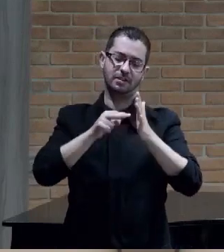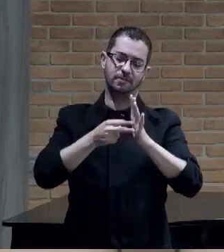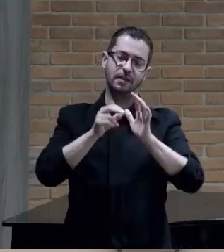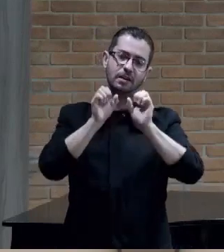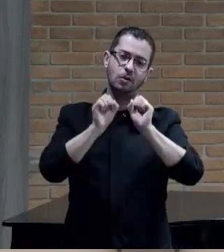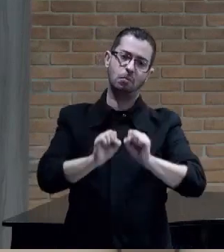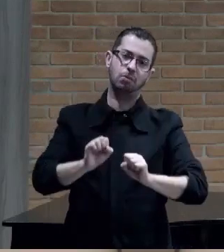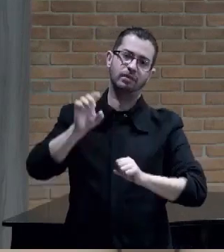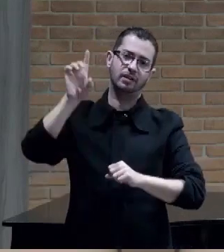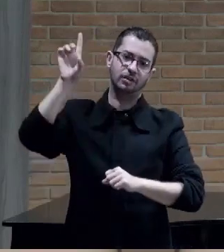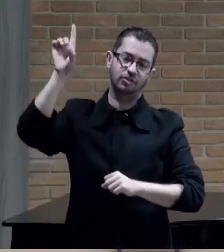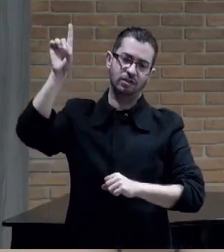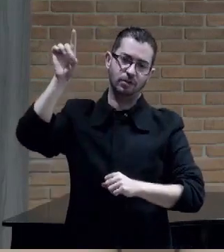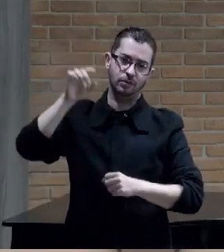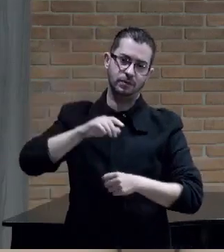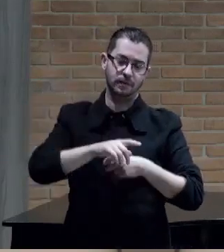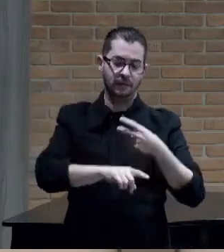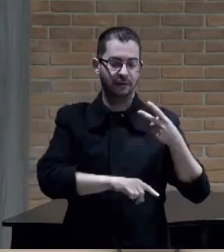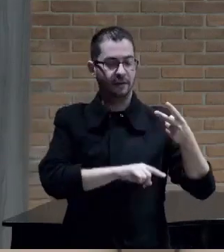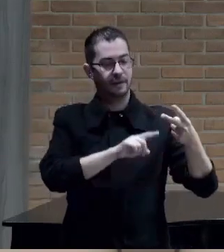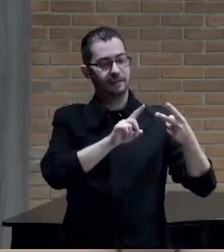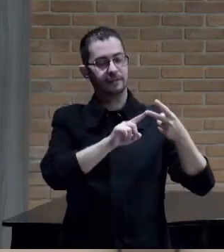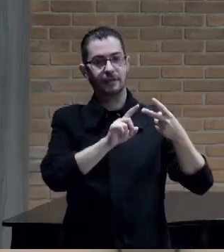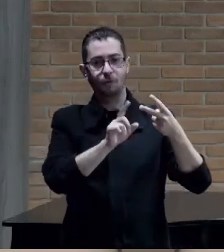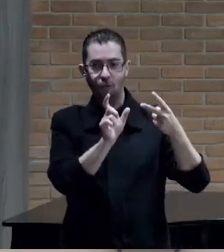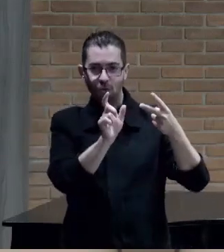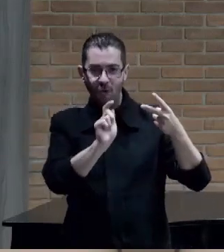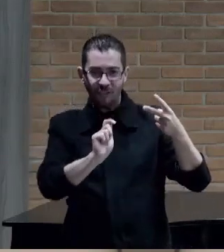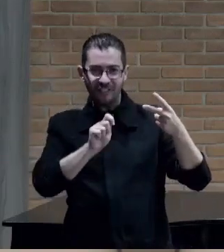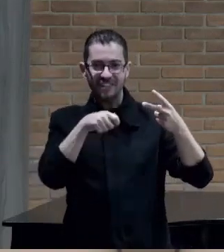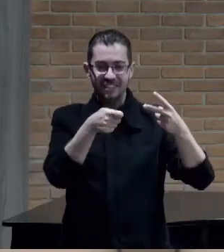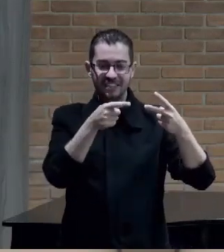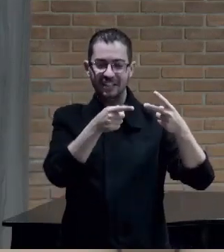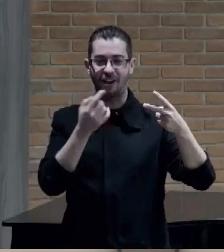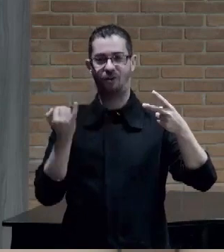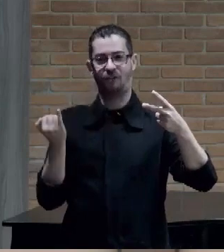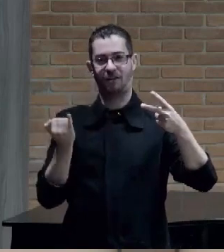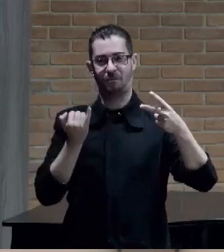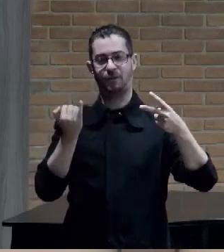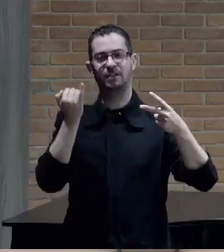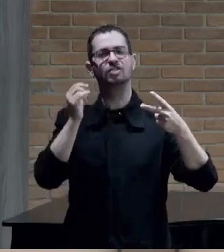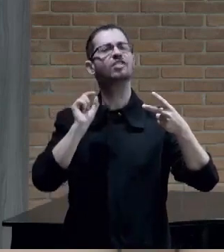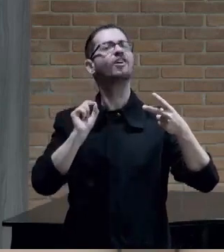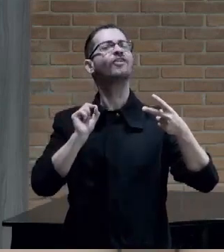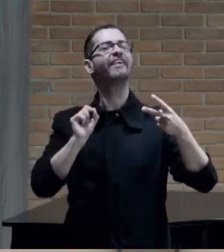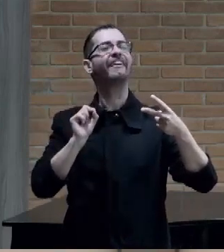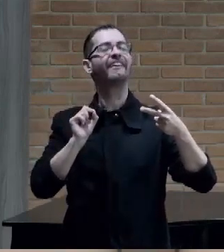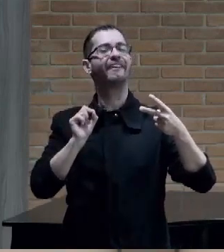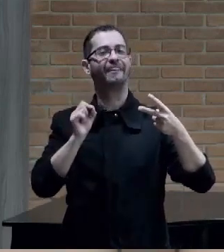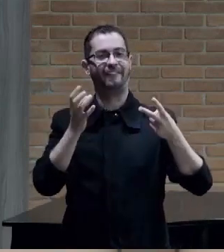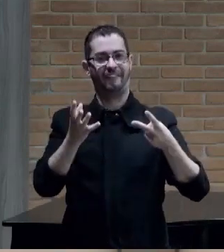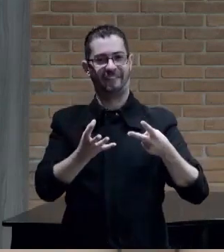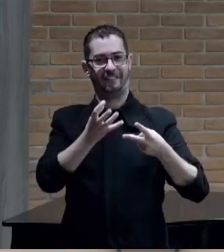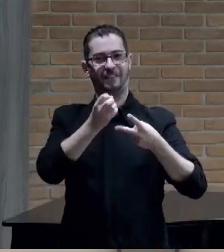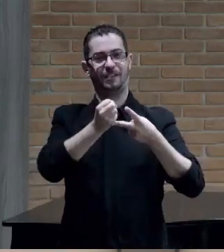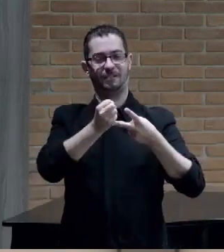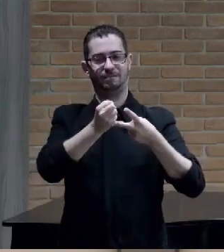Bom, e aí entrando na segunda palavra-chave a respeito do Evangelho, que é a salvação.